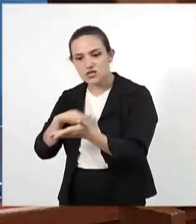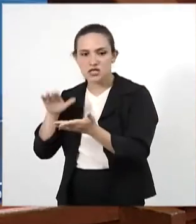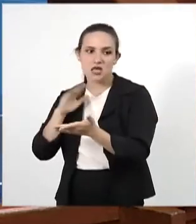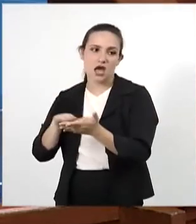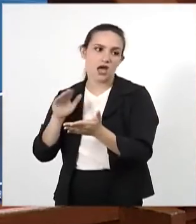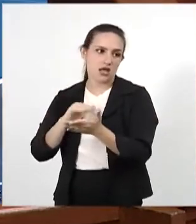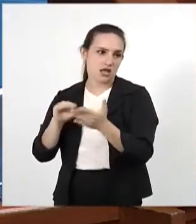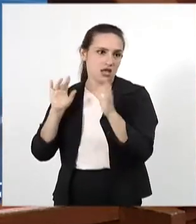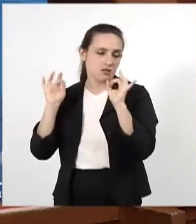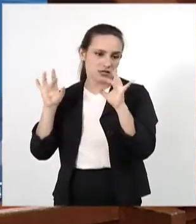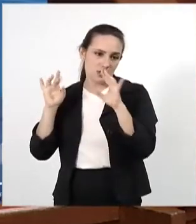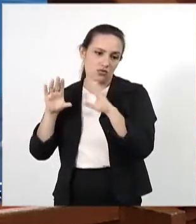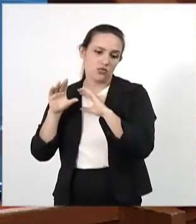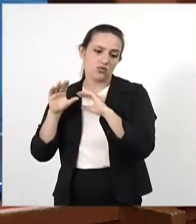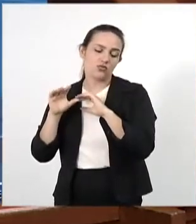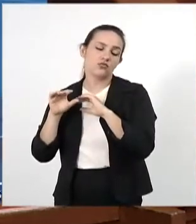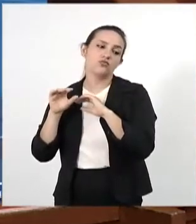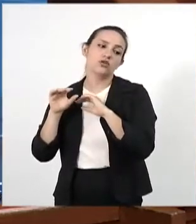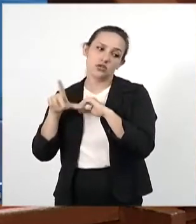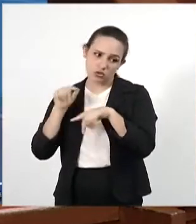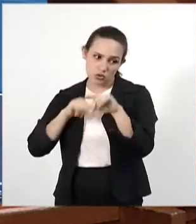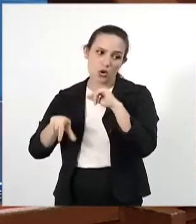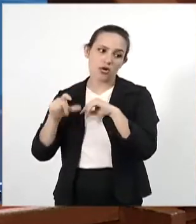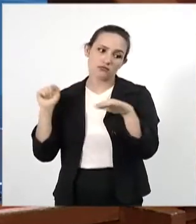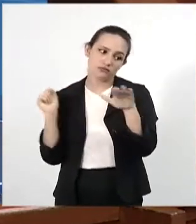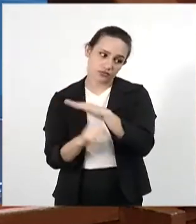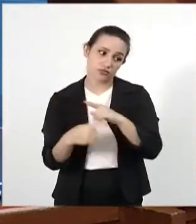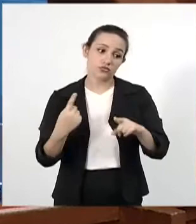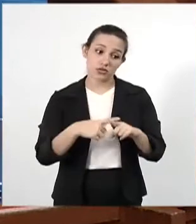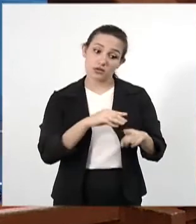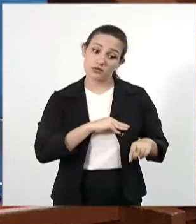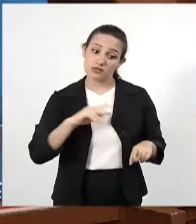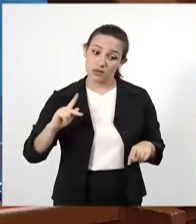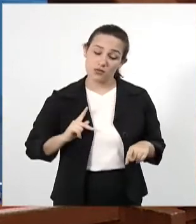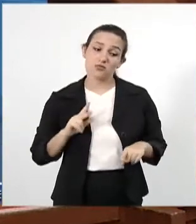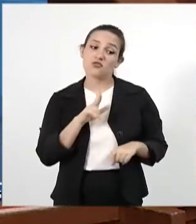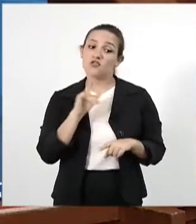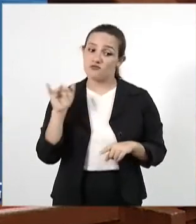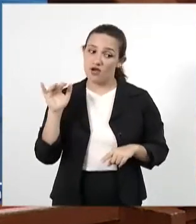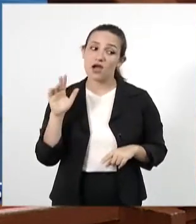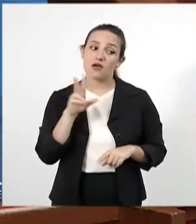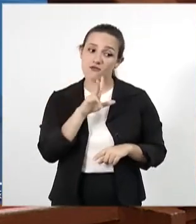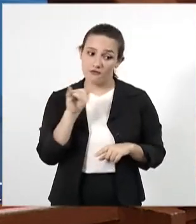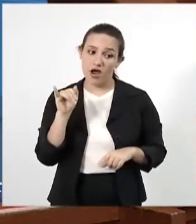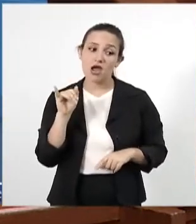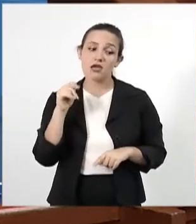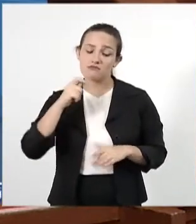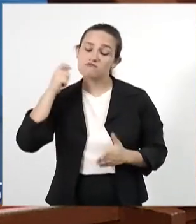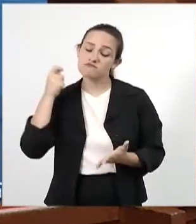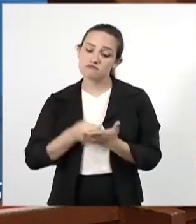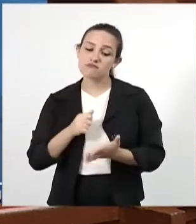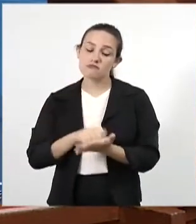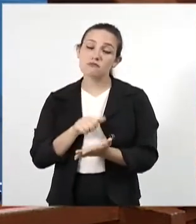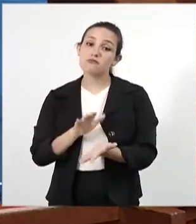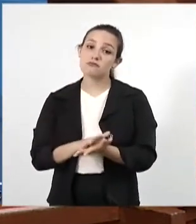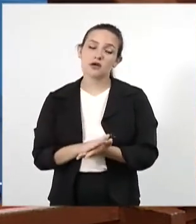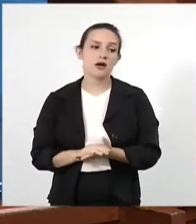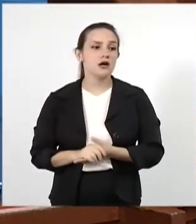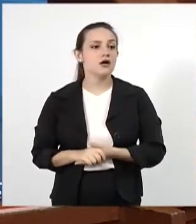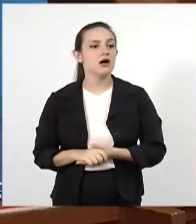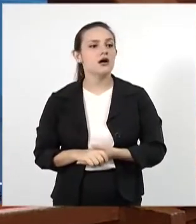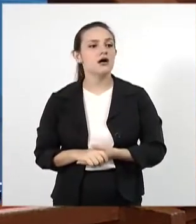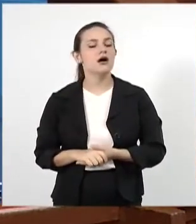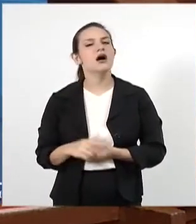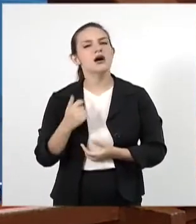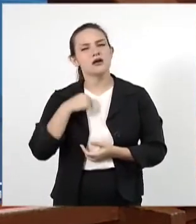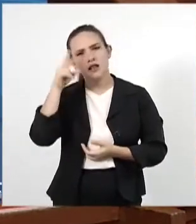Estadual. Havia um cronograma de que em 4 anos haveria a substituição, me lembro muito bem, que foi ponderado